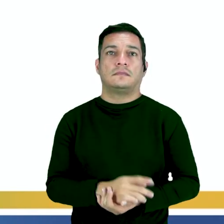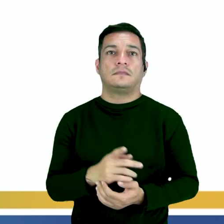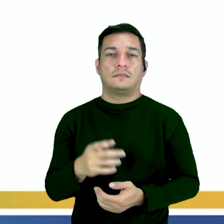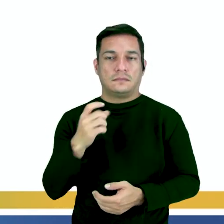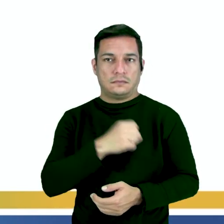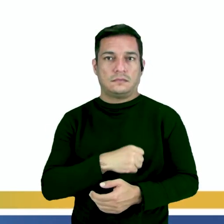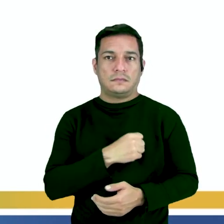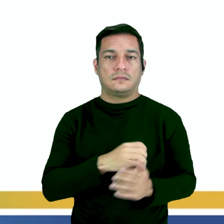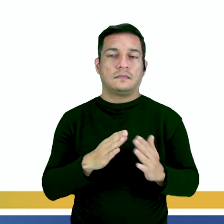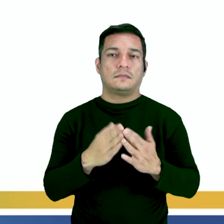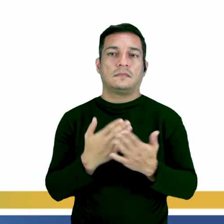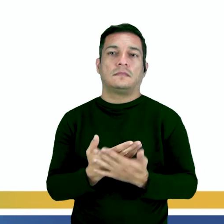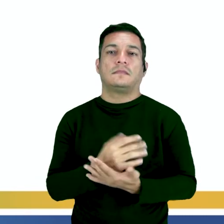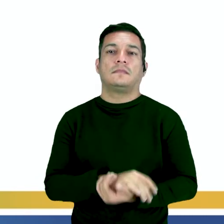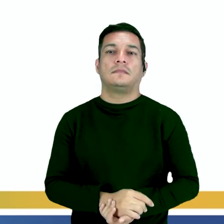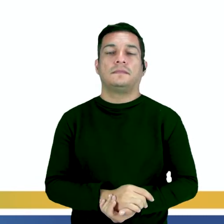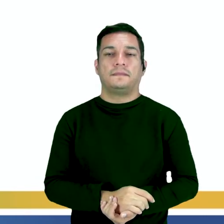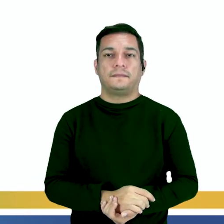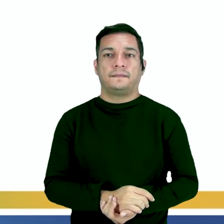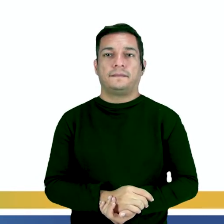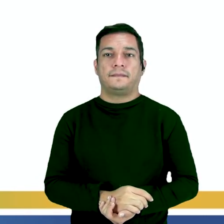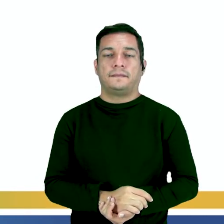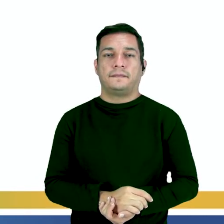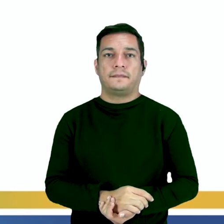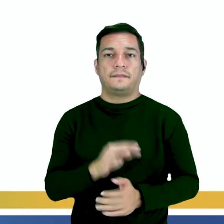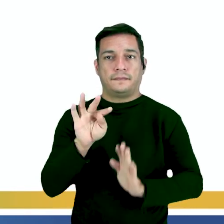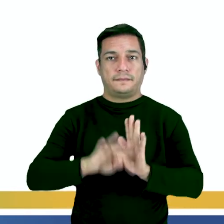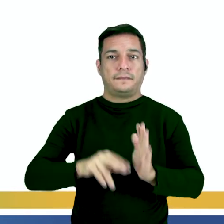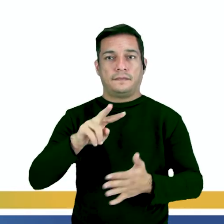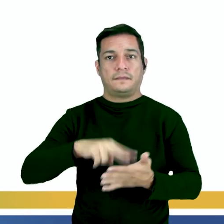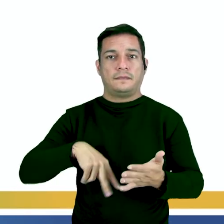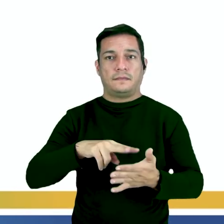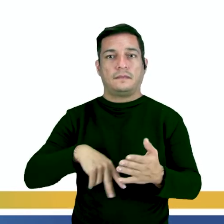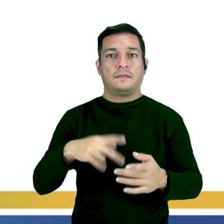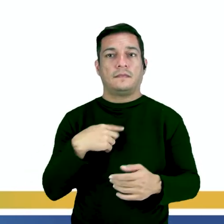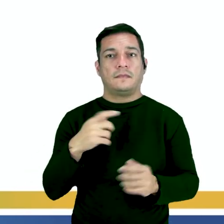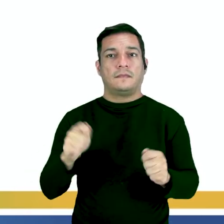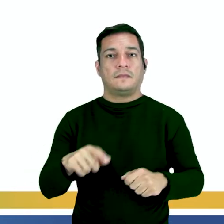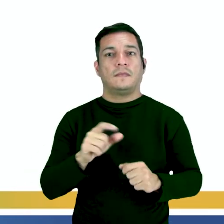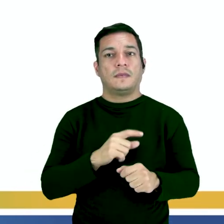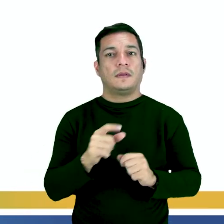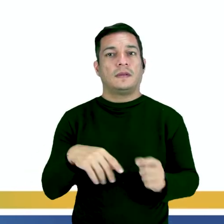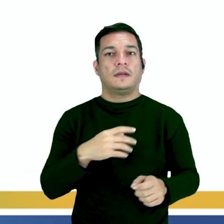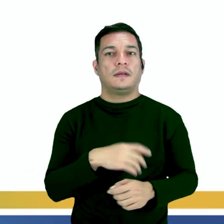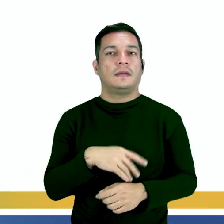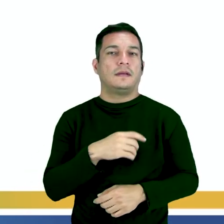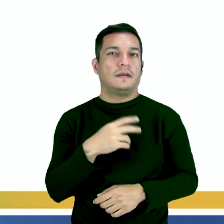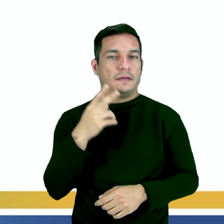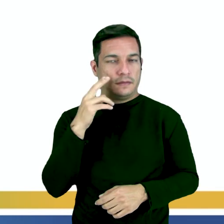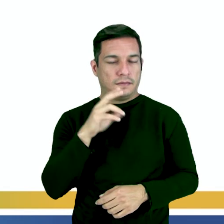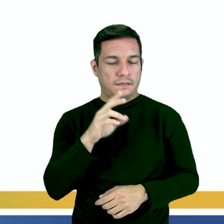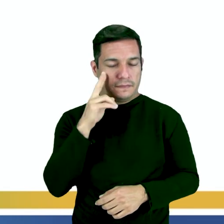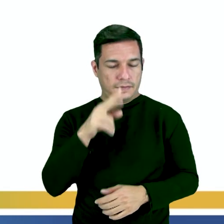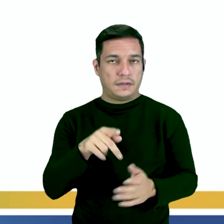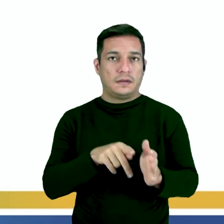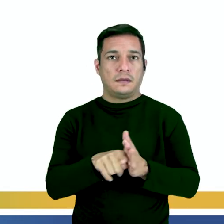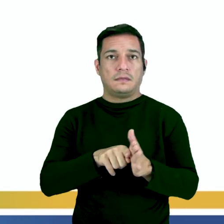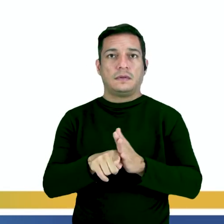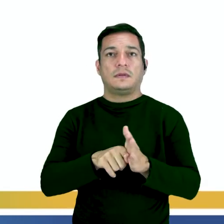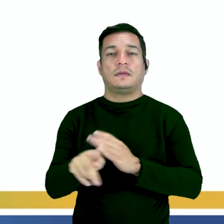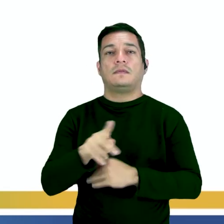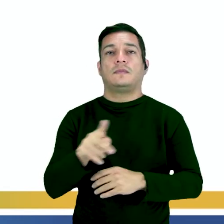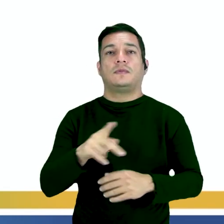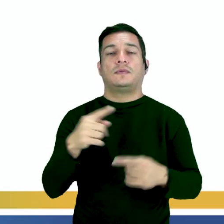da escola? Nós também. Vamos ler esse texto aí para a gente poder, matar um pouquinho dessa saudade. Pesquisadores e